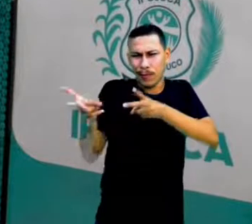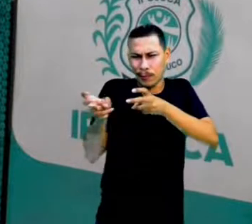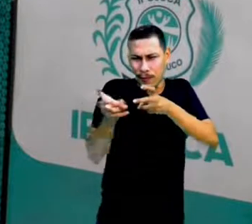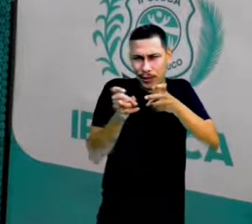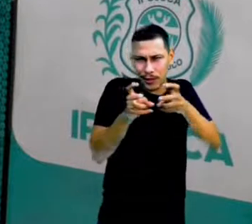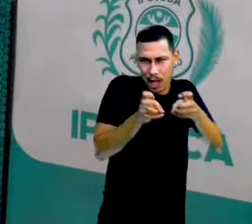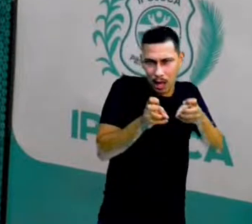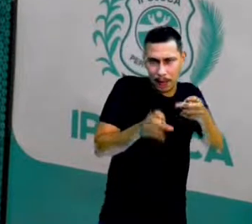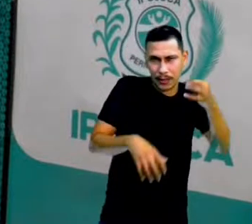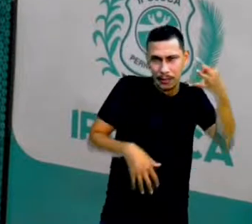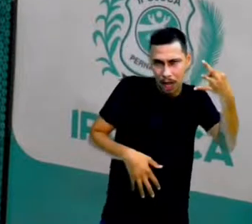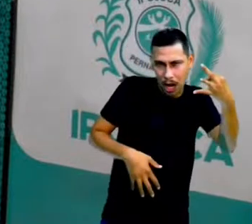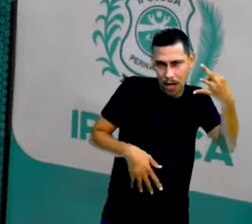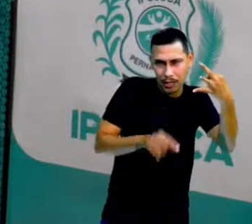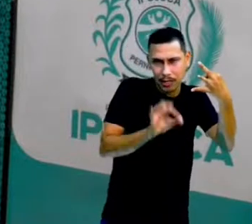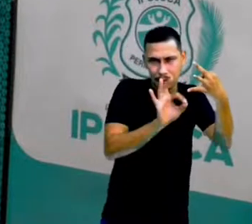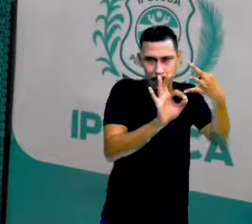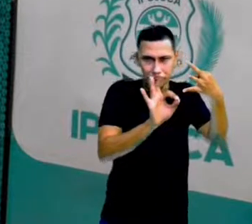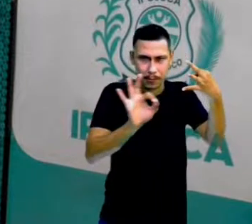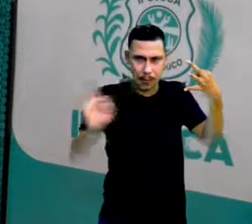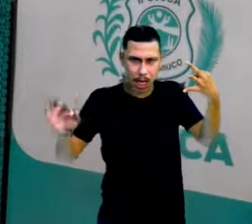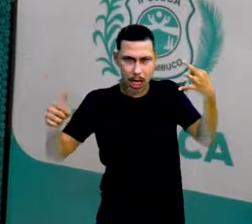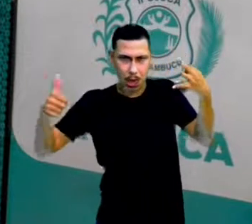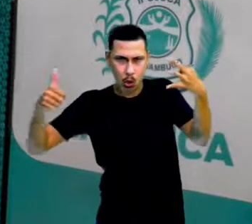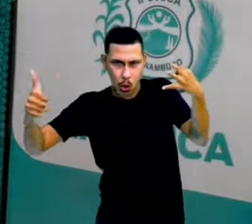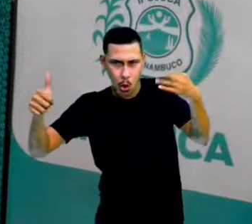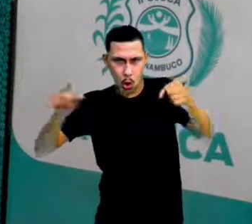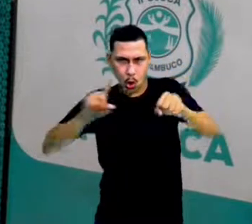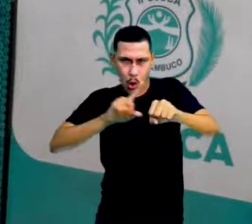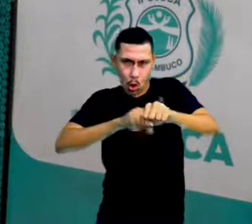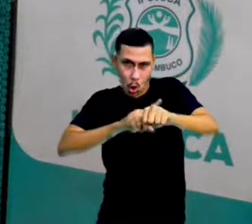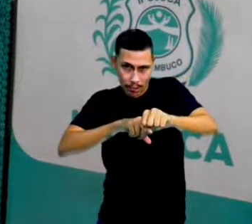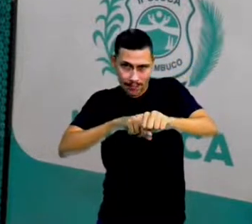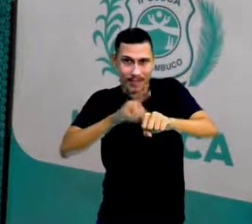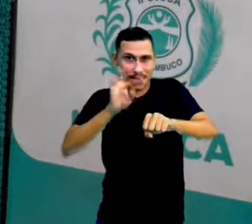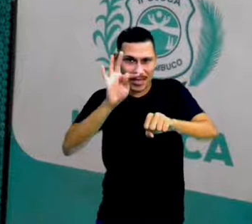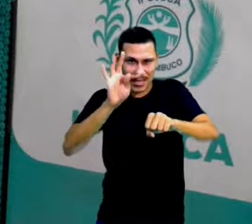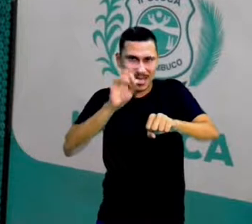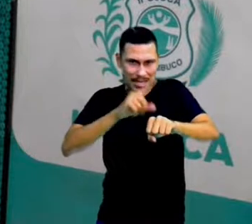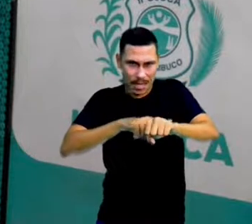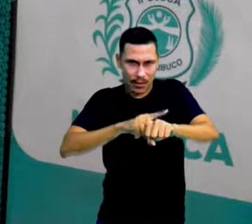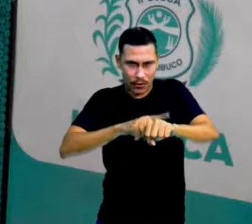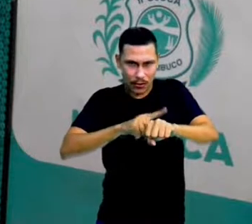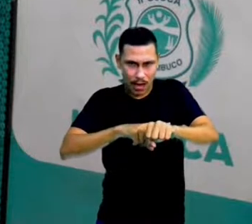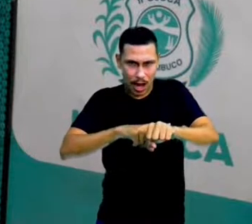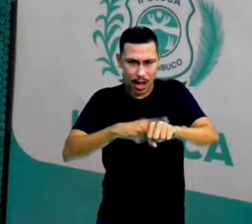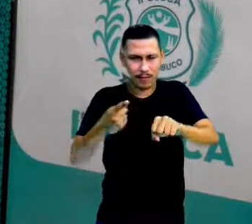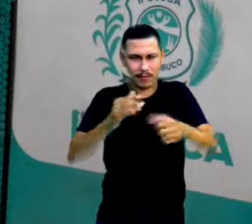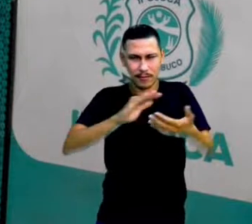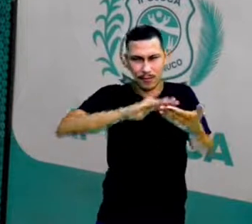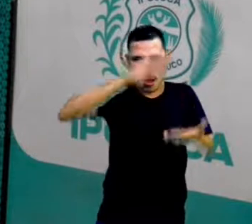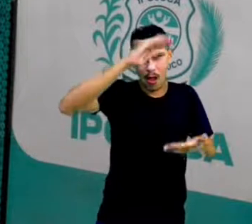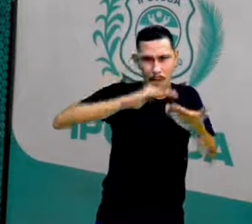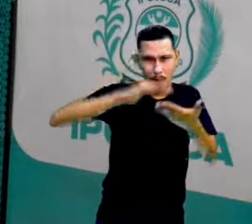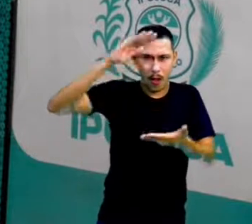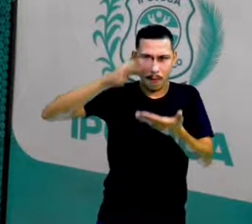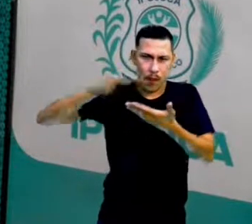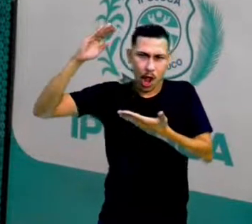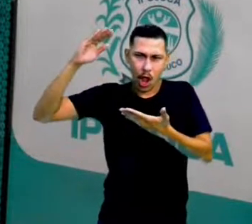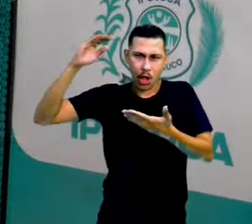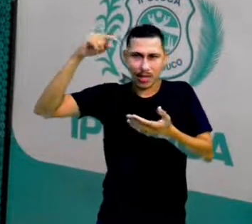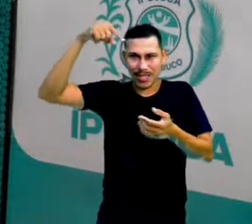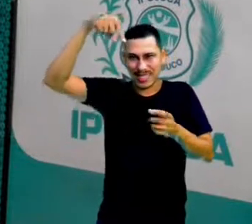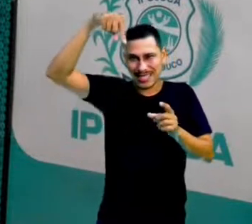3 para 1, na grandeza hora, tempo, então a grandeza ela